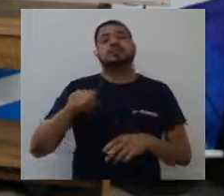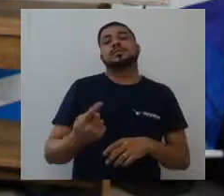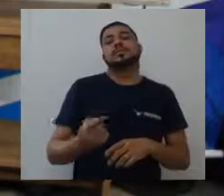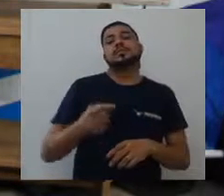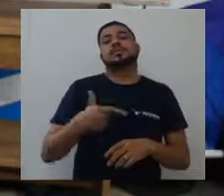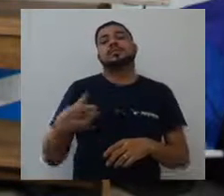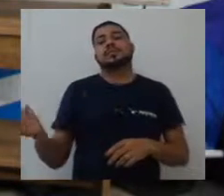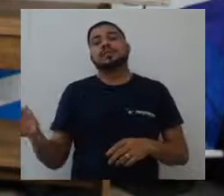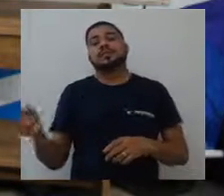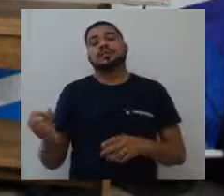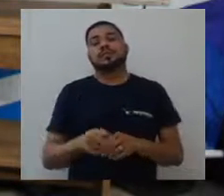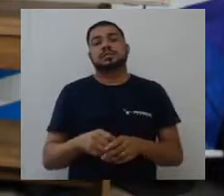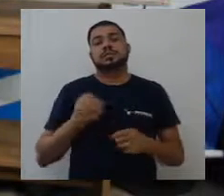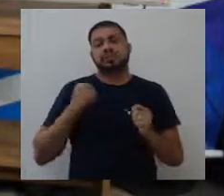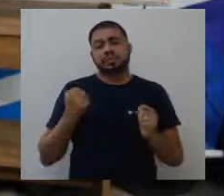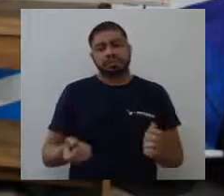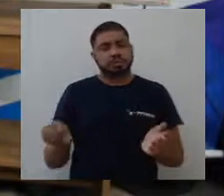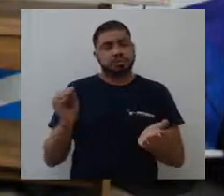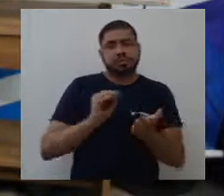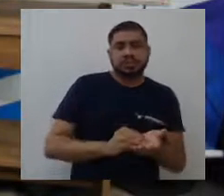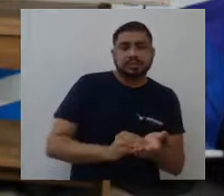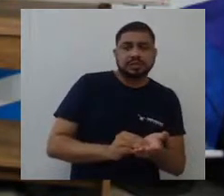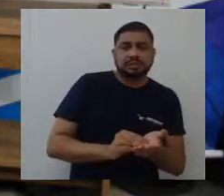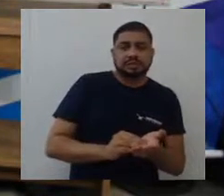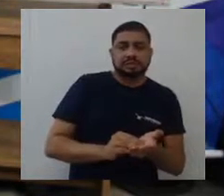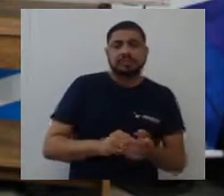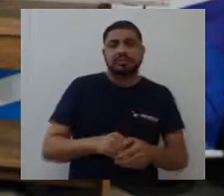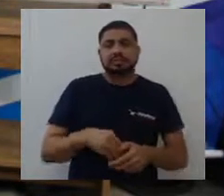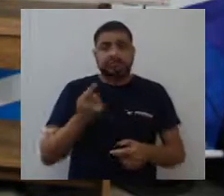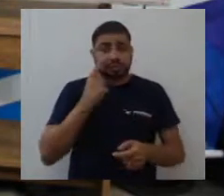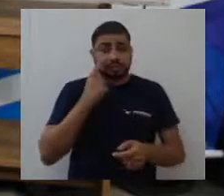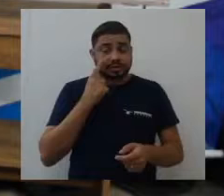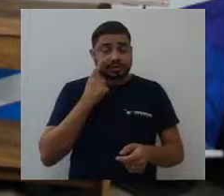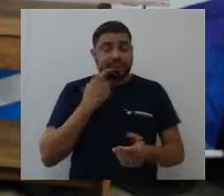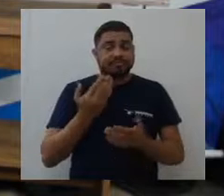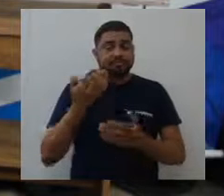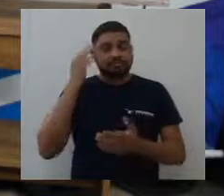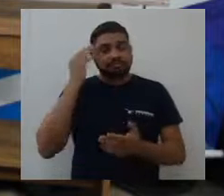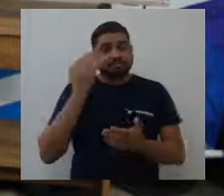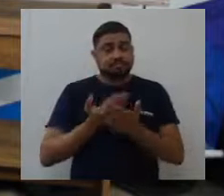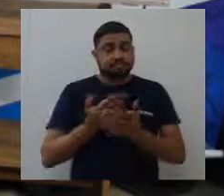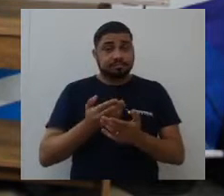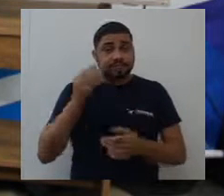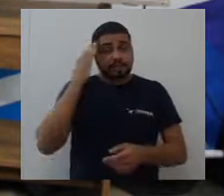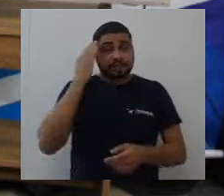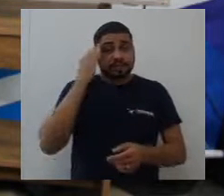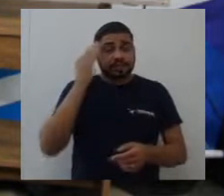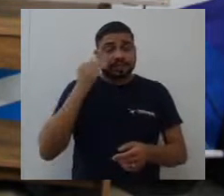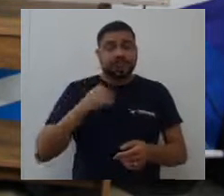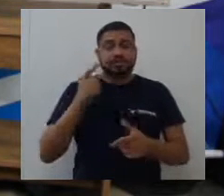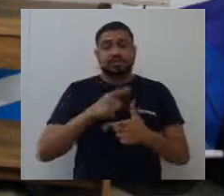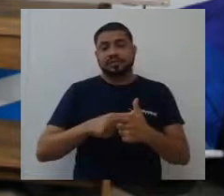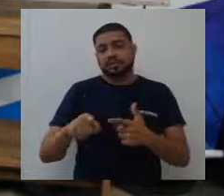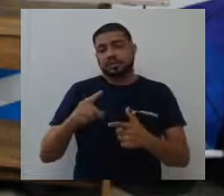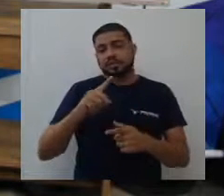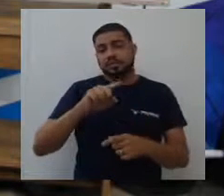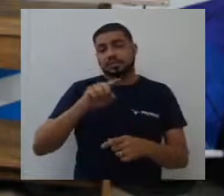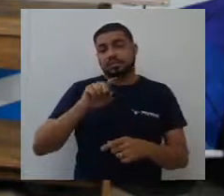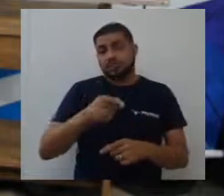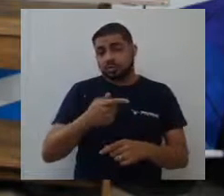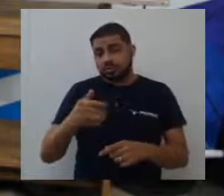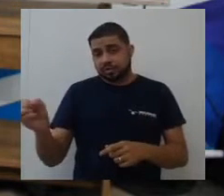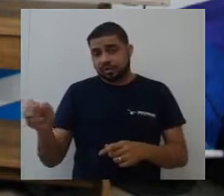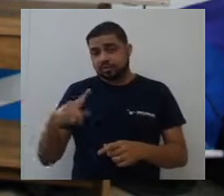elemento comum. Eu posso colocar esse elemento em evidência. Vê que legal, só para tu entender o processo. Quando eu divido 1.200 por 1.200, resta 1.